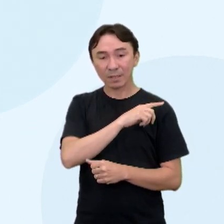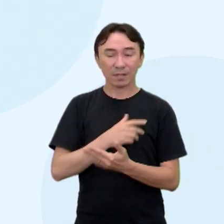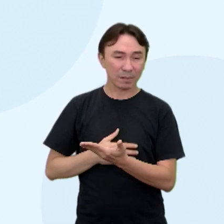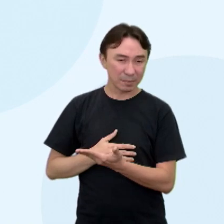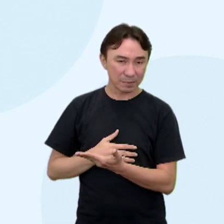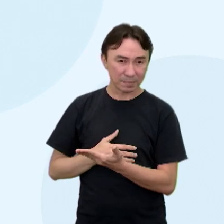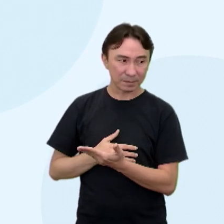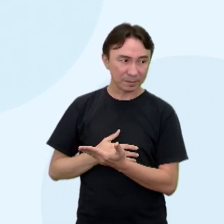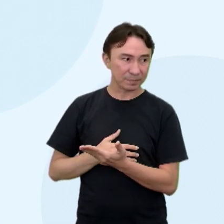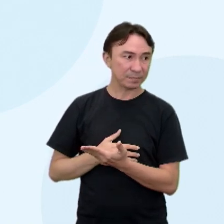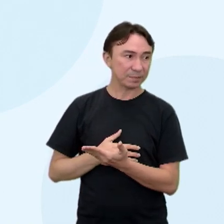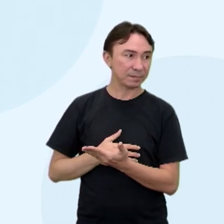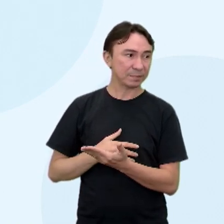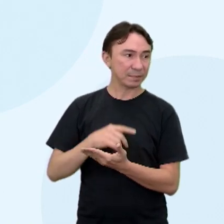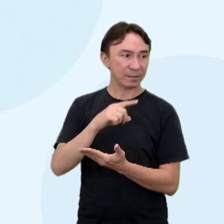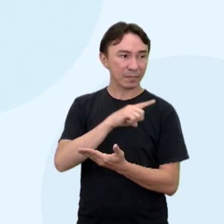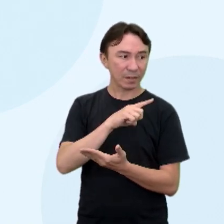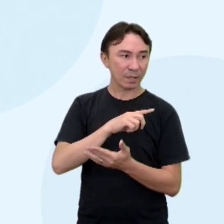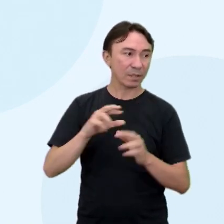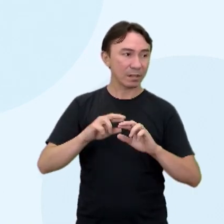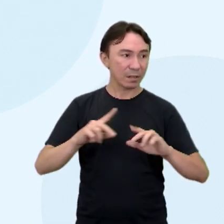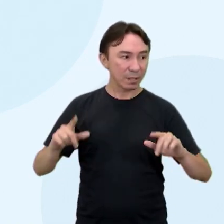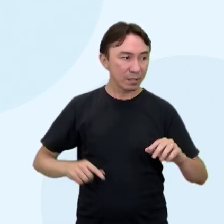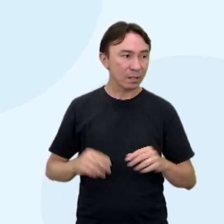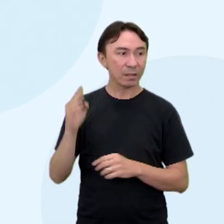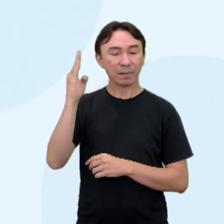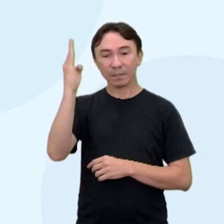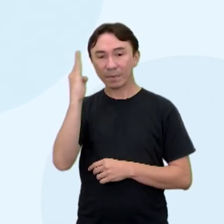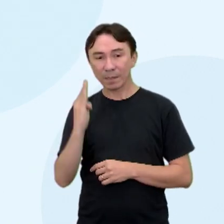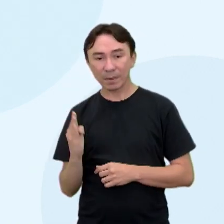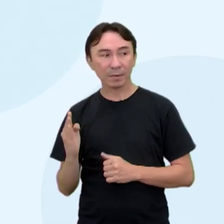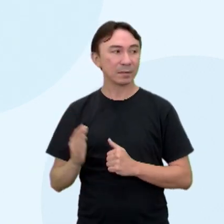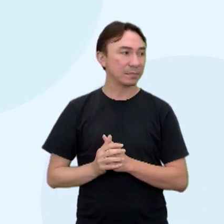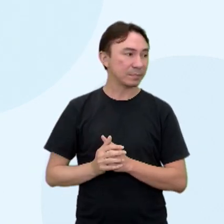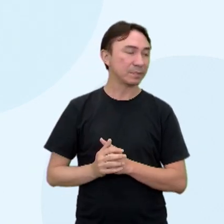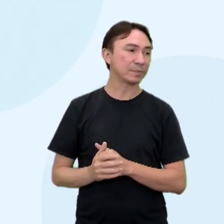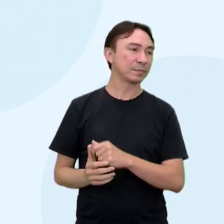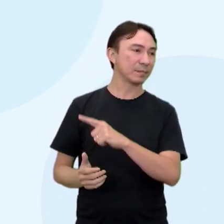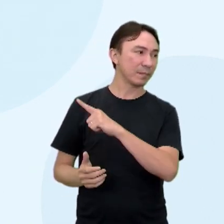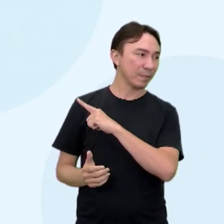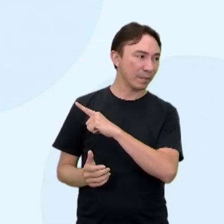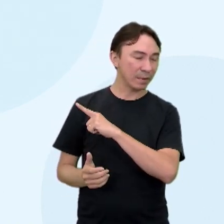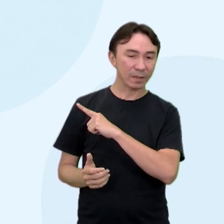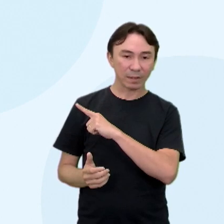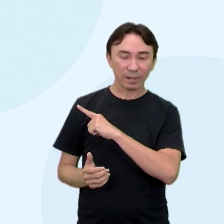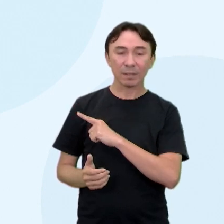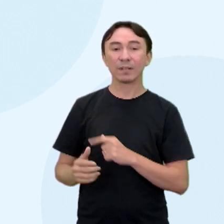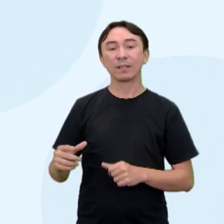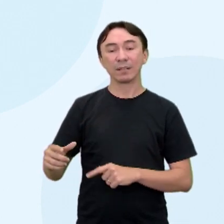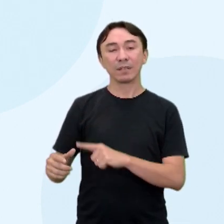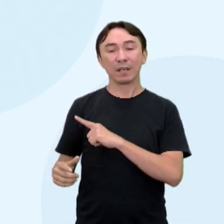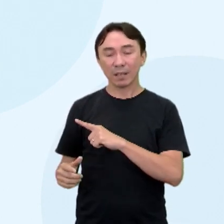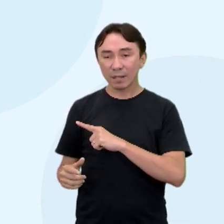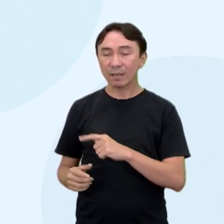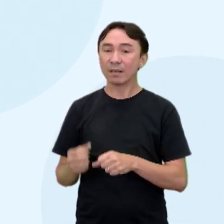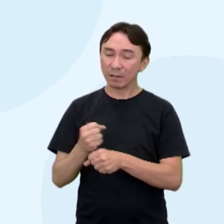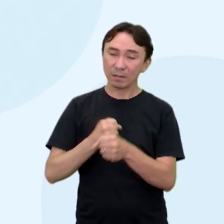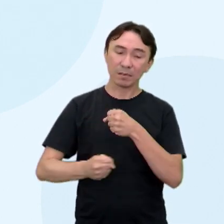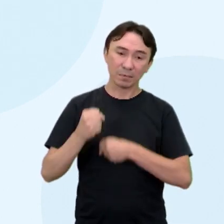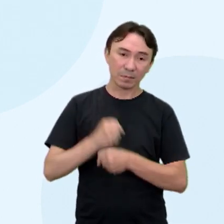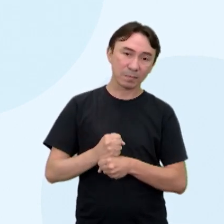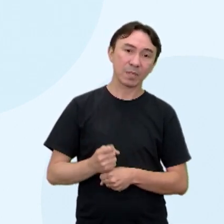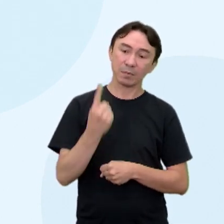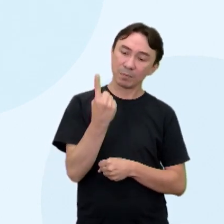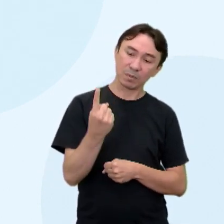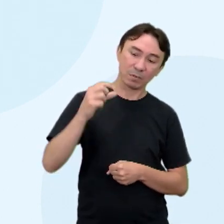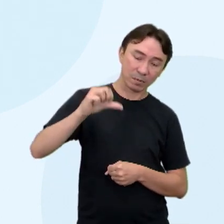a práticas esportivas no Brasil, né? E ela tem lá um artiguinho, que é o 54, que diz isso, né? Então, as